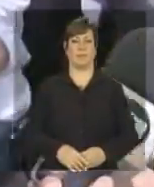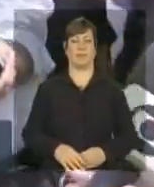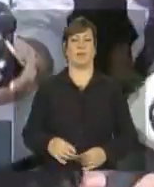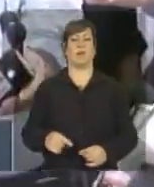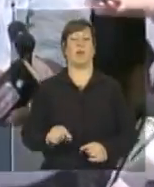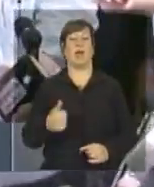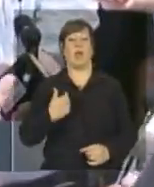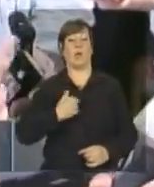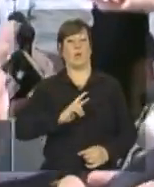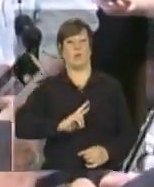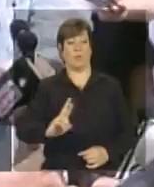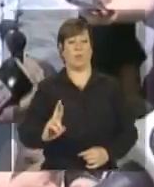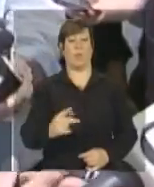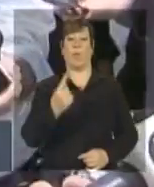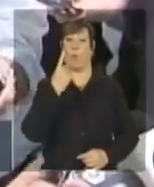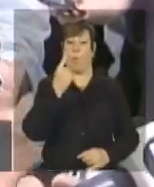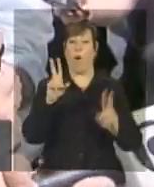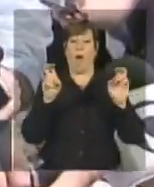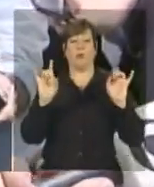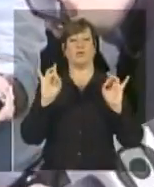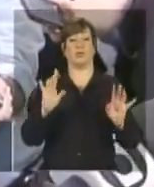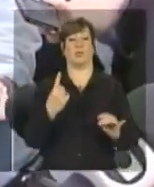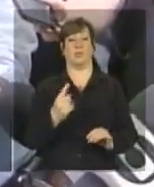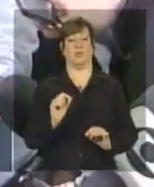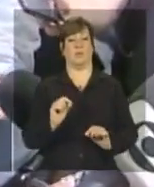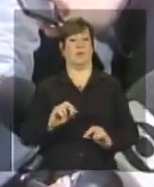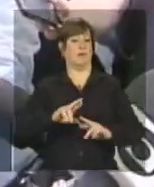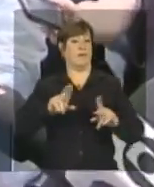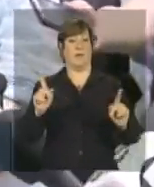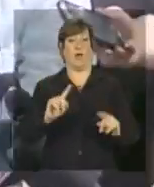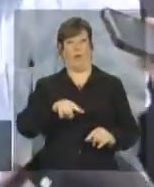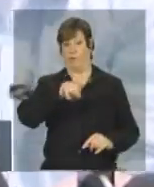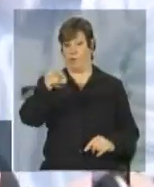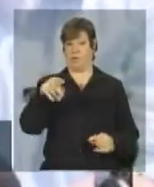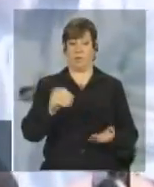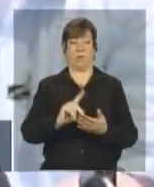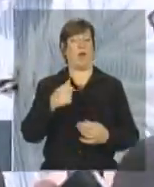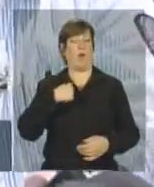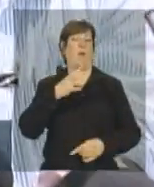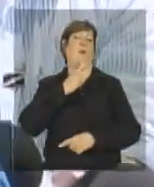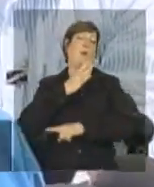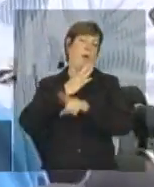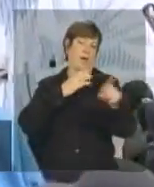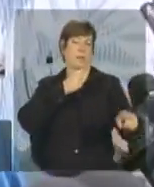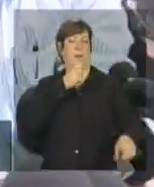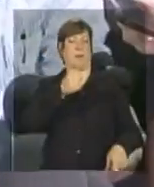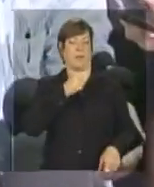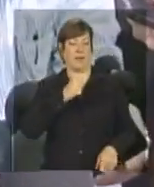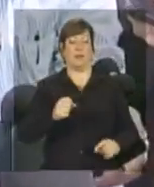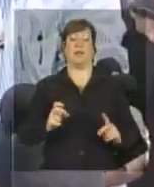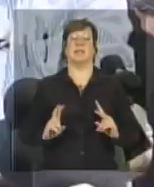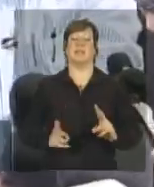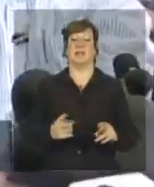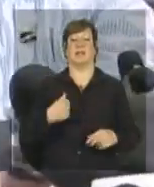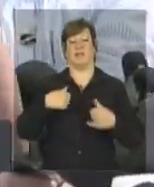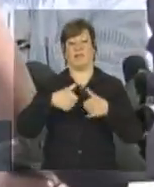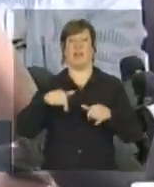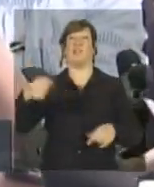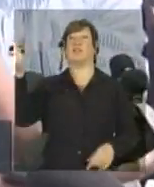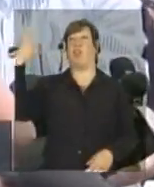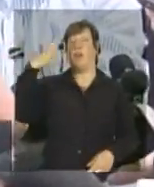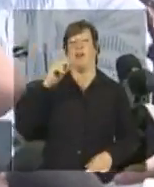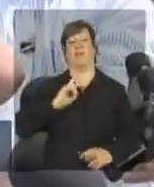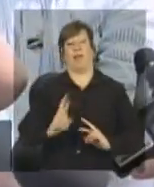um assunto diferente, porque senão vocês não colocam. Porque eu conheço vocês. Aí eu vou ficar aqui no